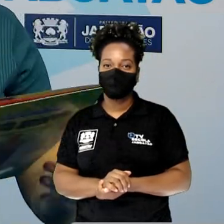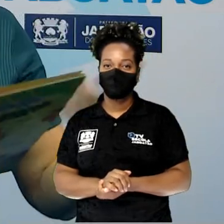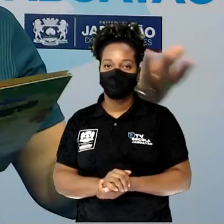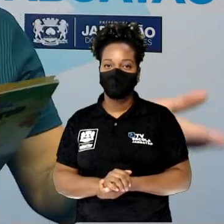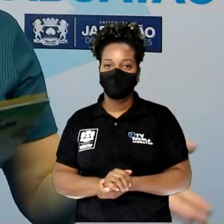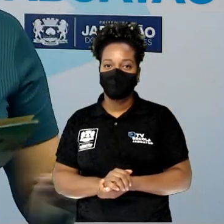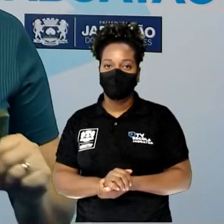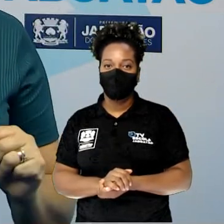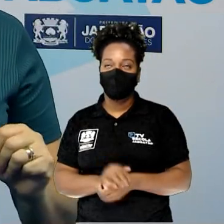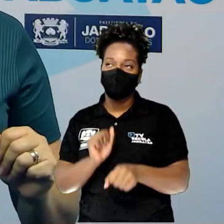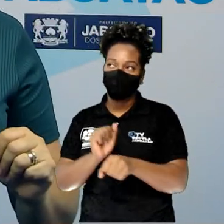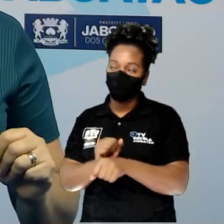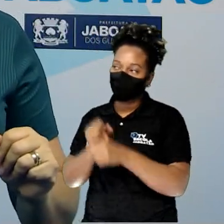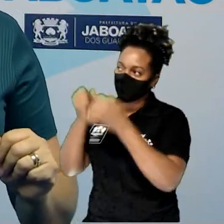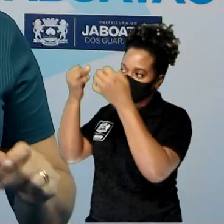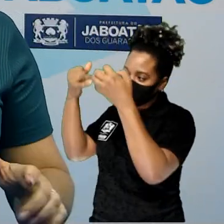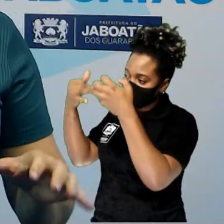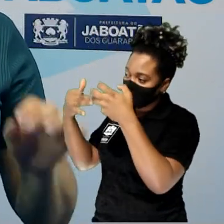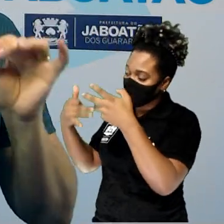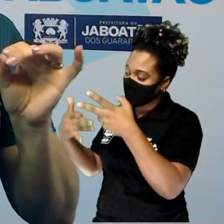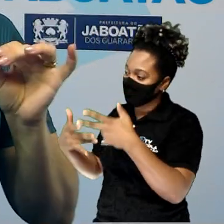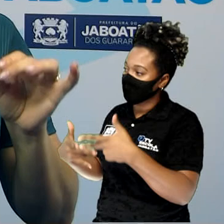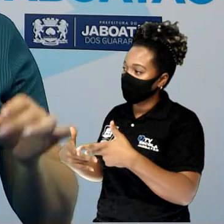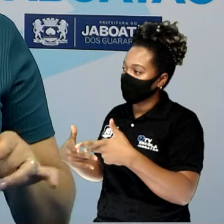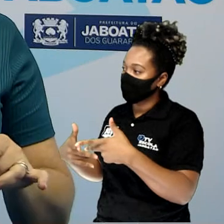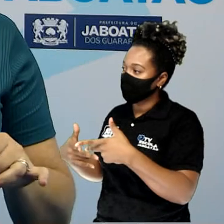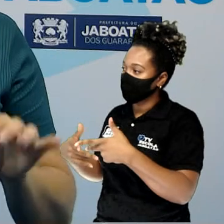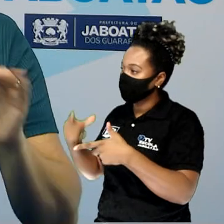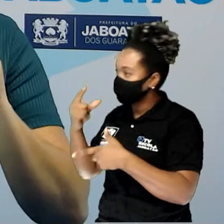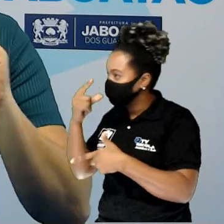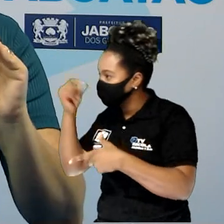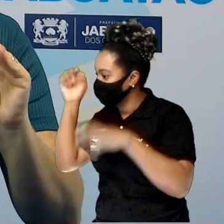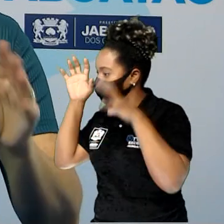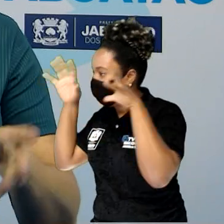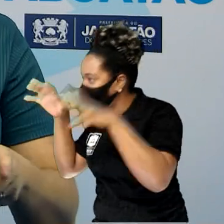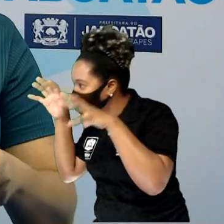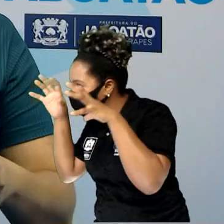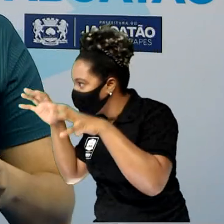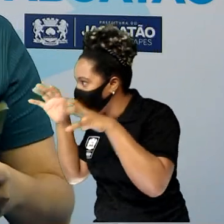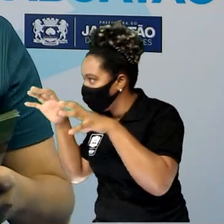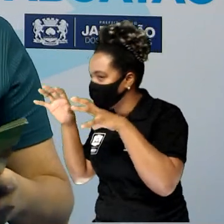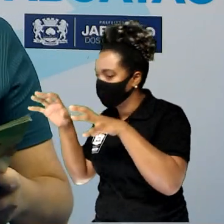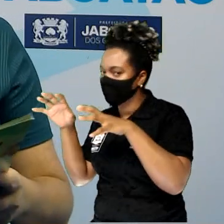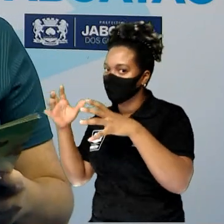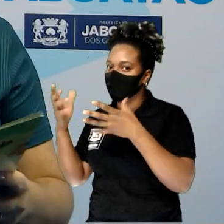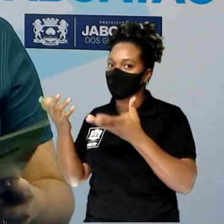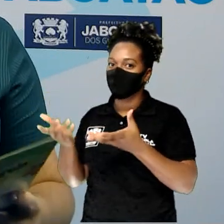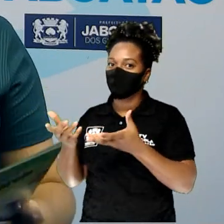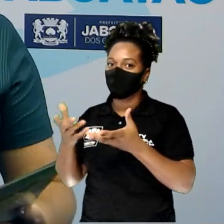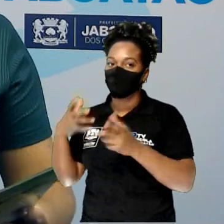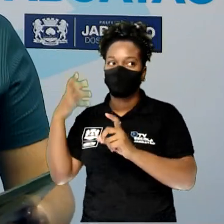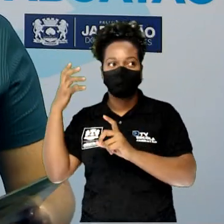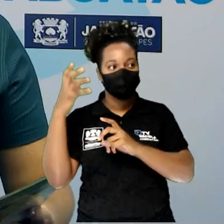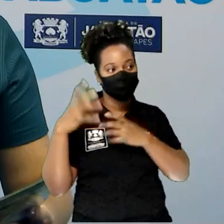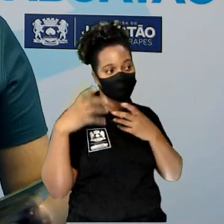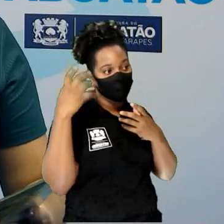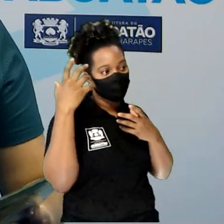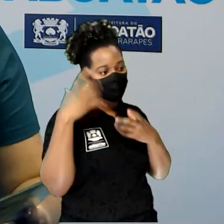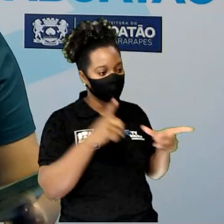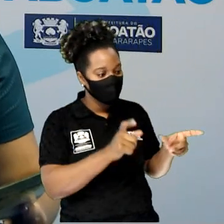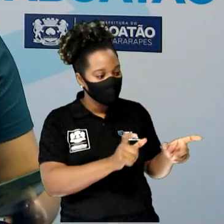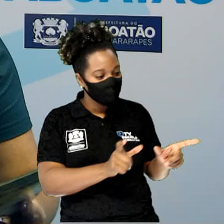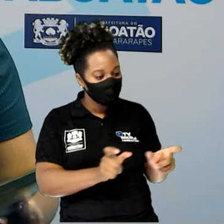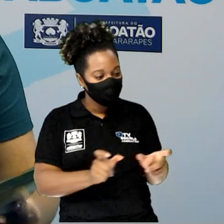Parando para explicar, acabou se dando mal. A bruaca assombrada era uma péssima rival. E ela cantava.